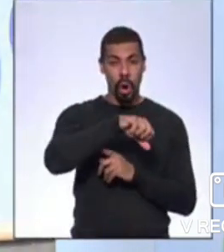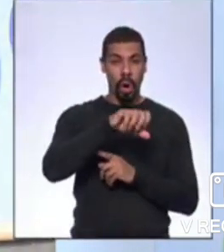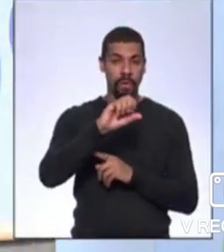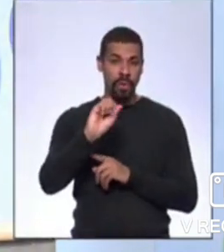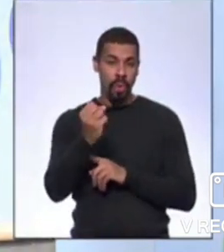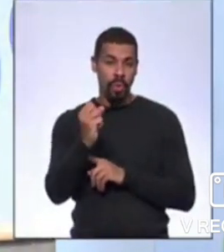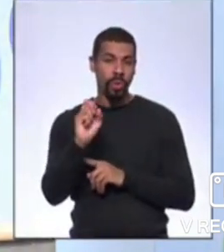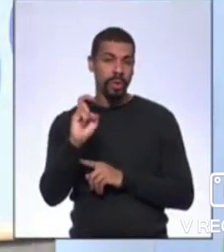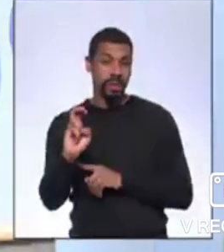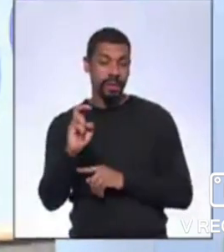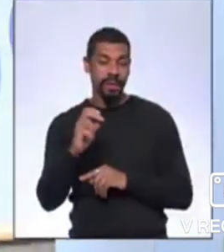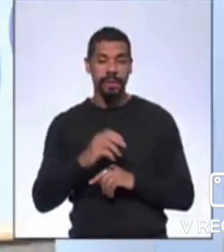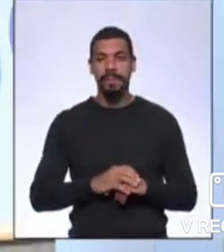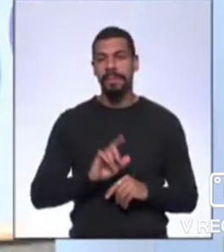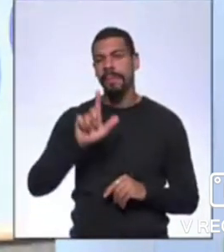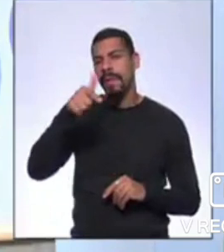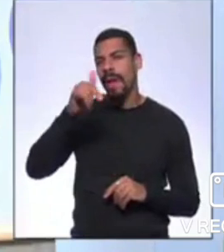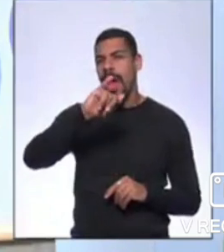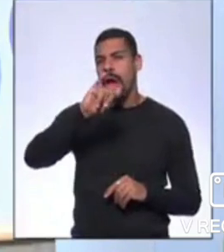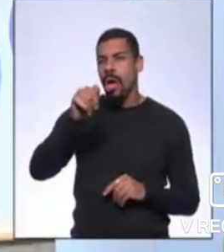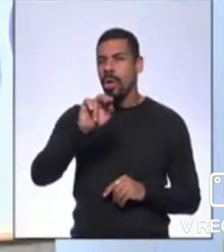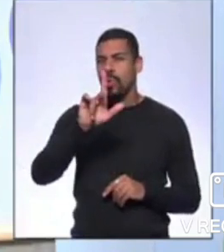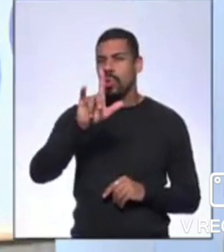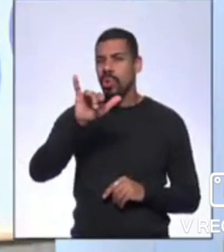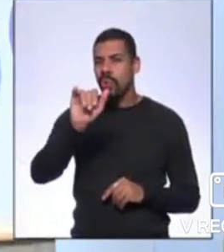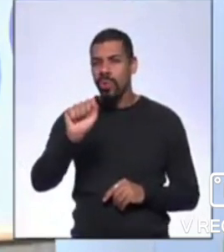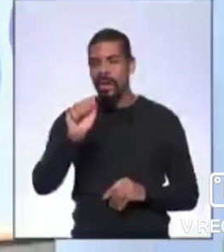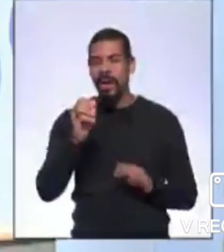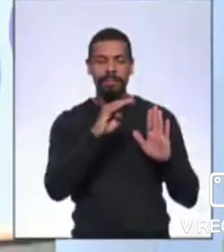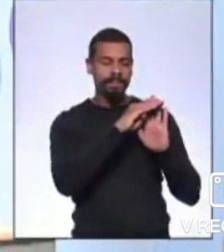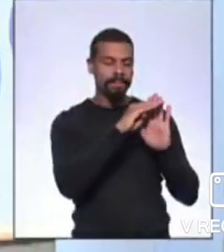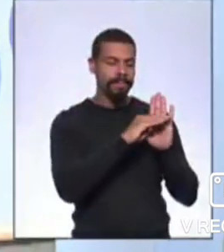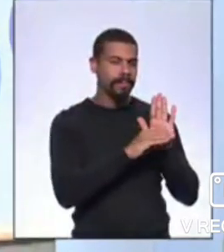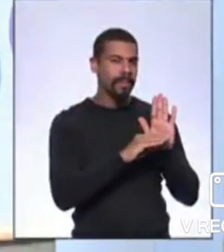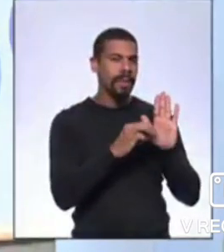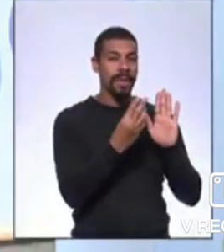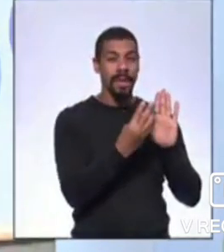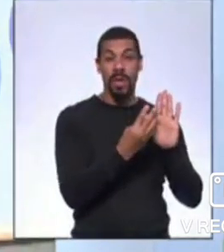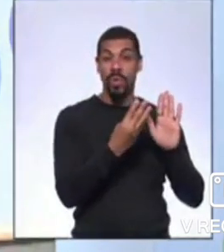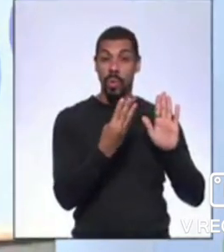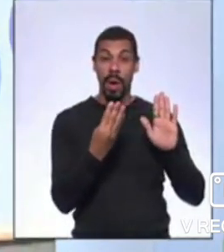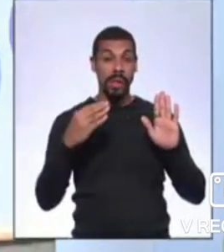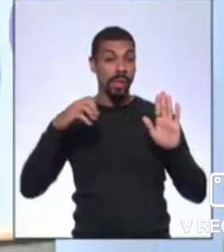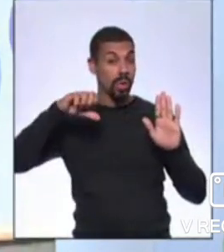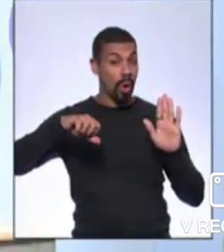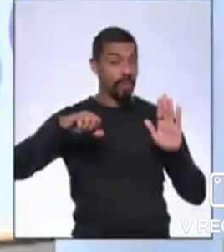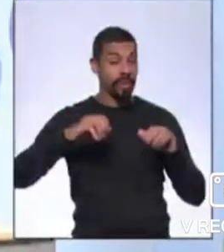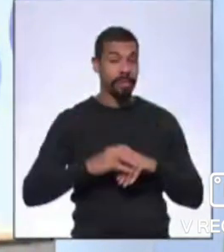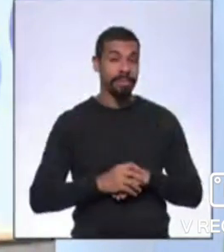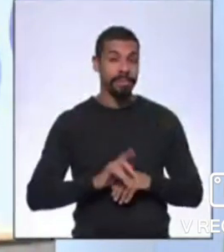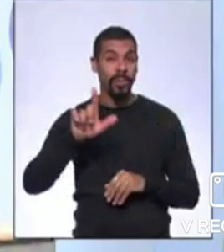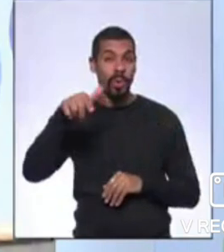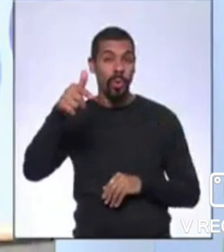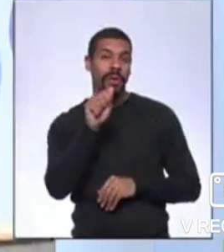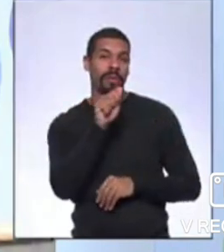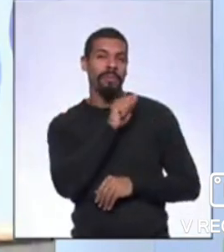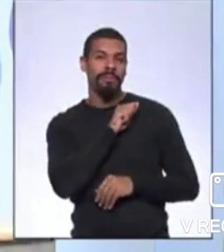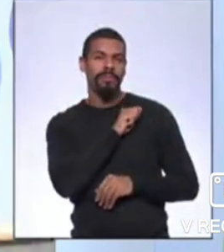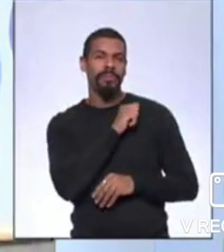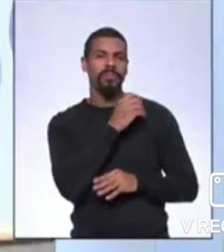8 e 5. A Júlia coloca o mandamento 3, 4 e 9. E a Evelyn coloca o